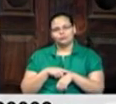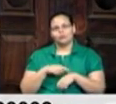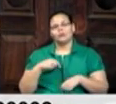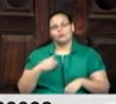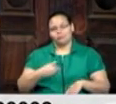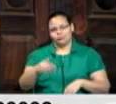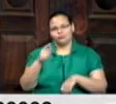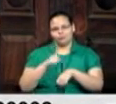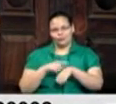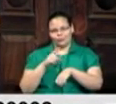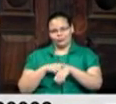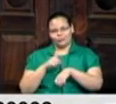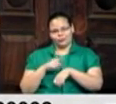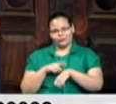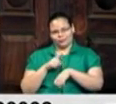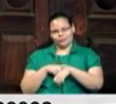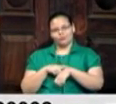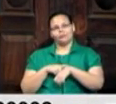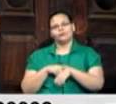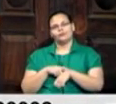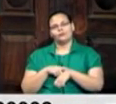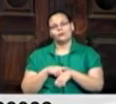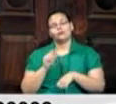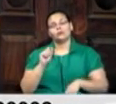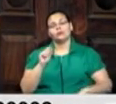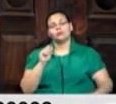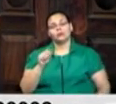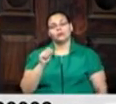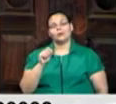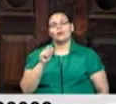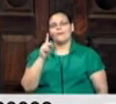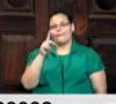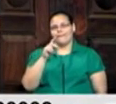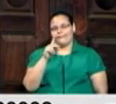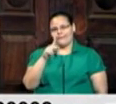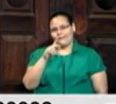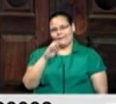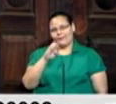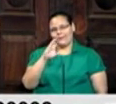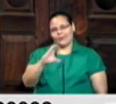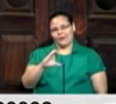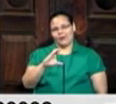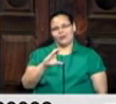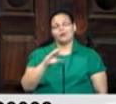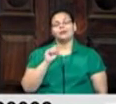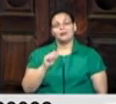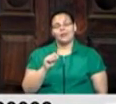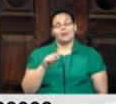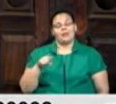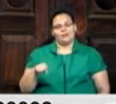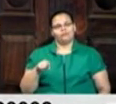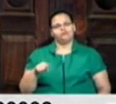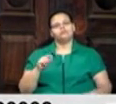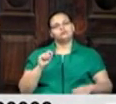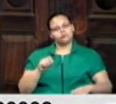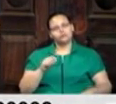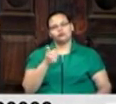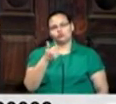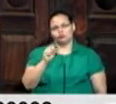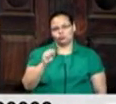a partir do momento em que essa PEC garantir que